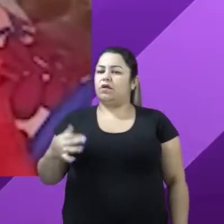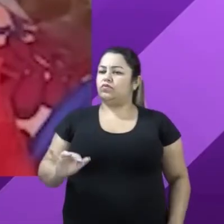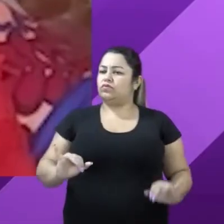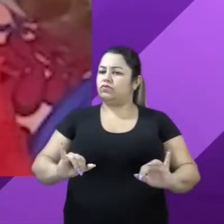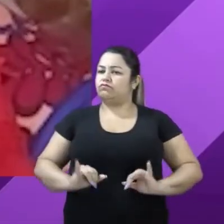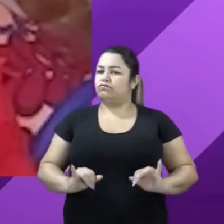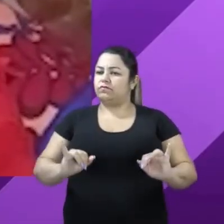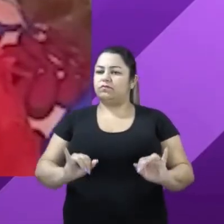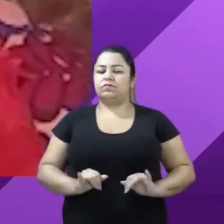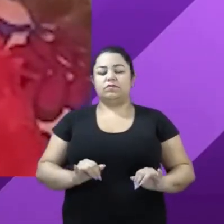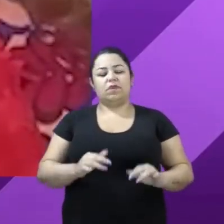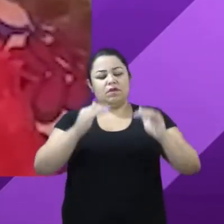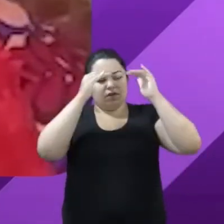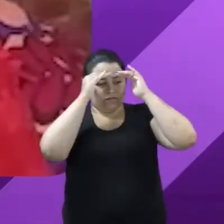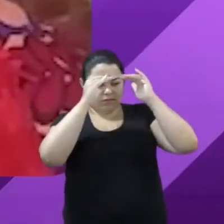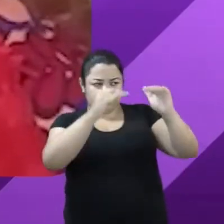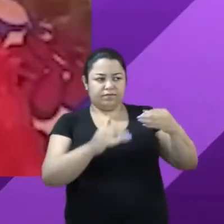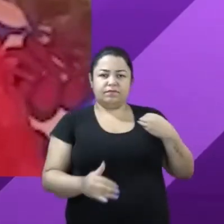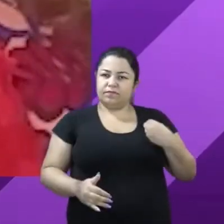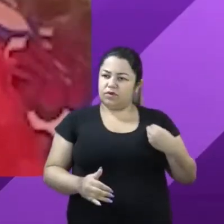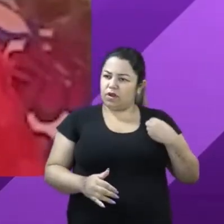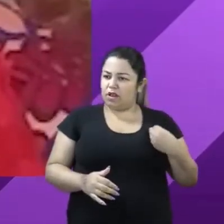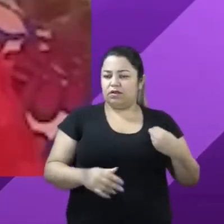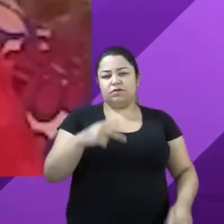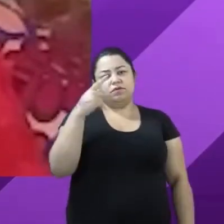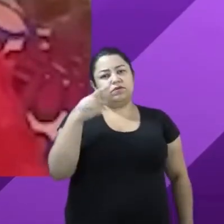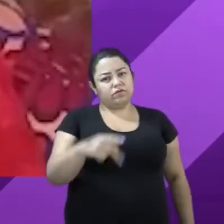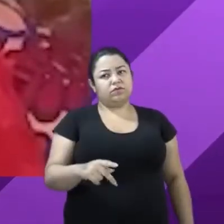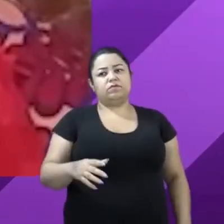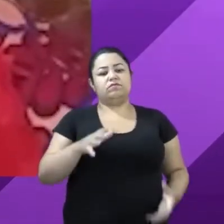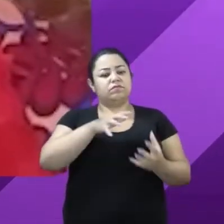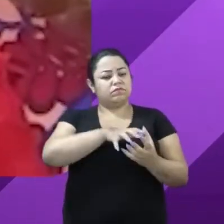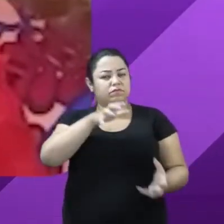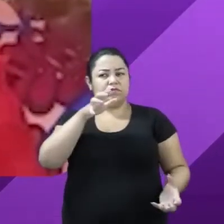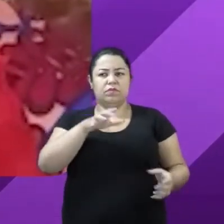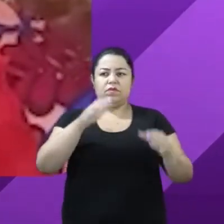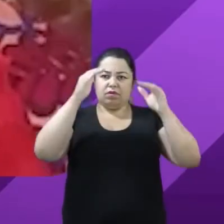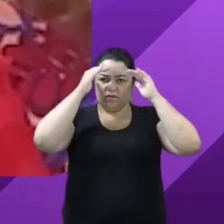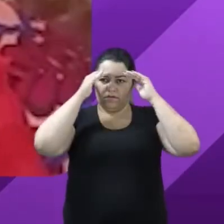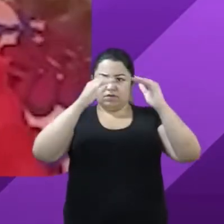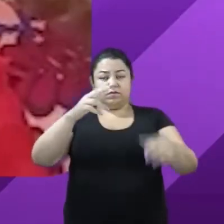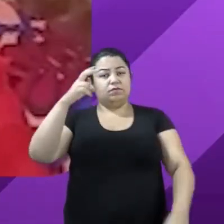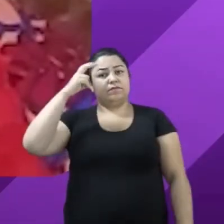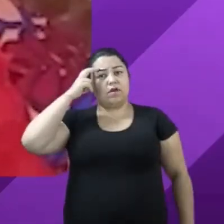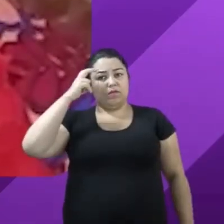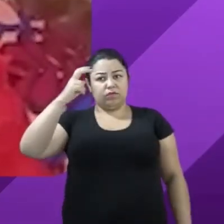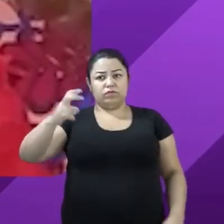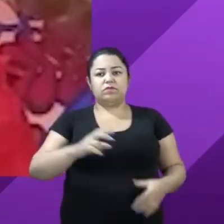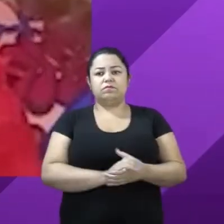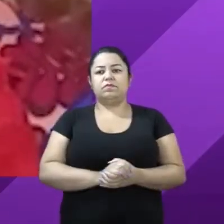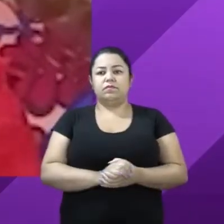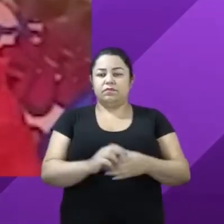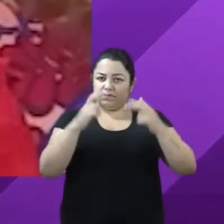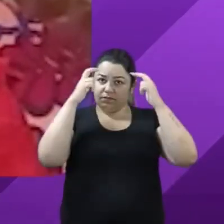próximo, respeitar a sua vivência, respeitar os nossos mais velhos, respeitar a nossa cultura,